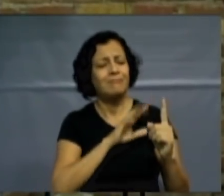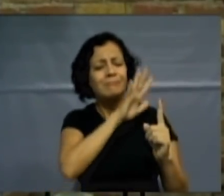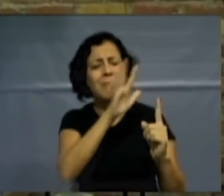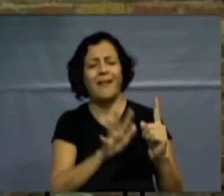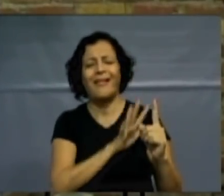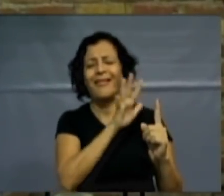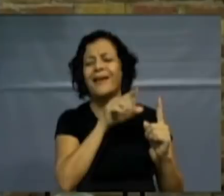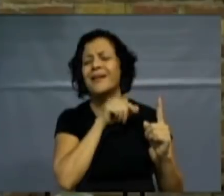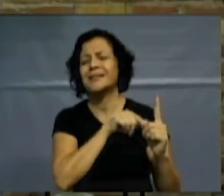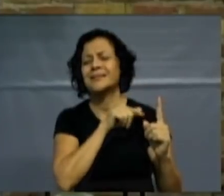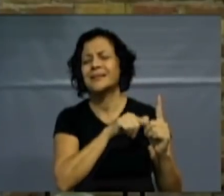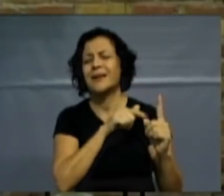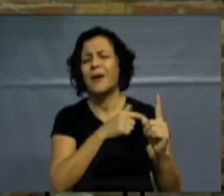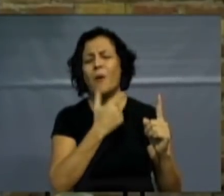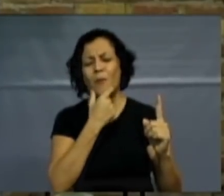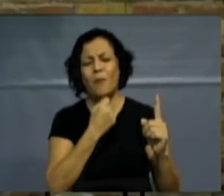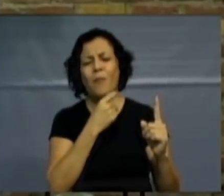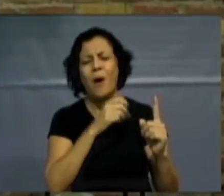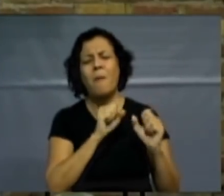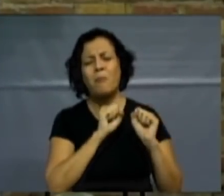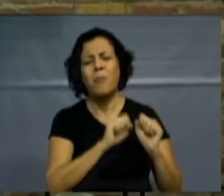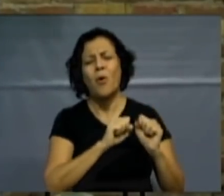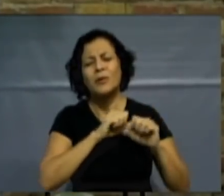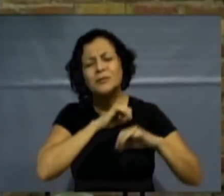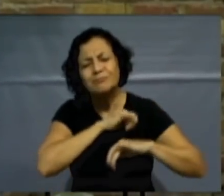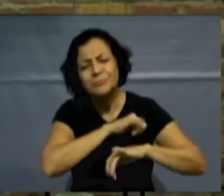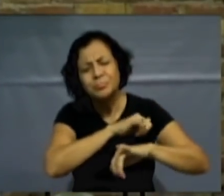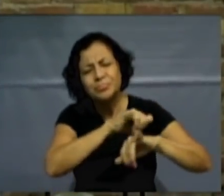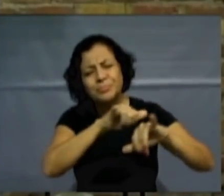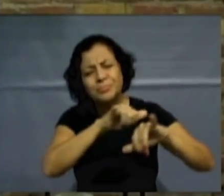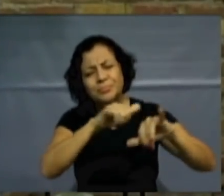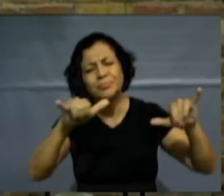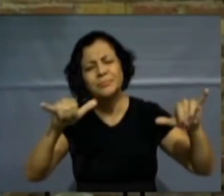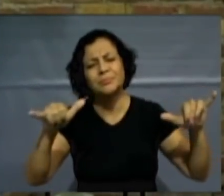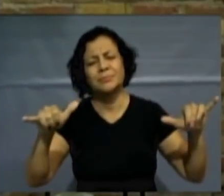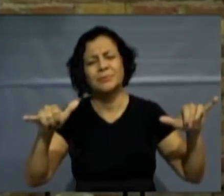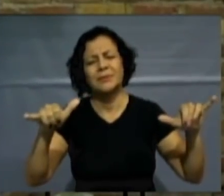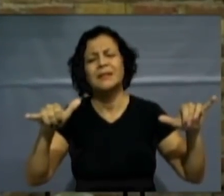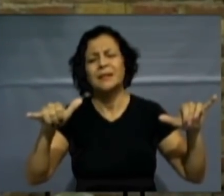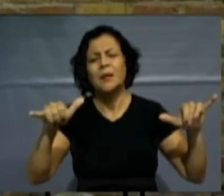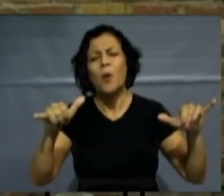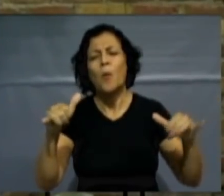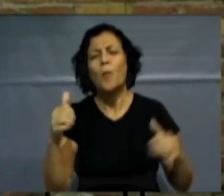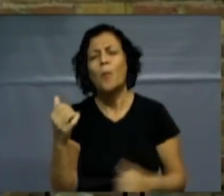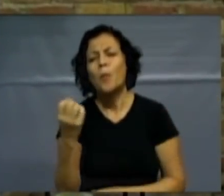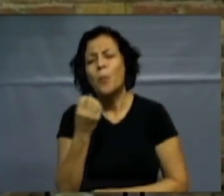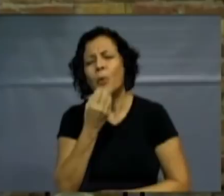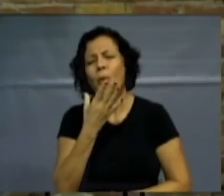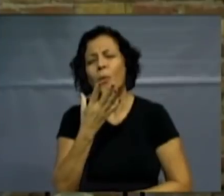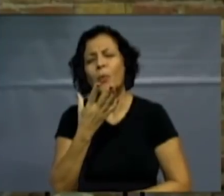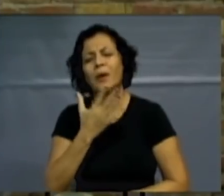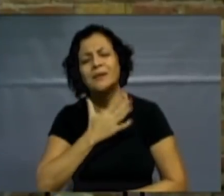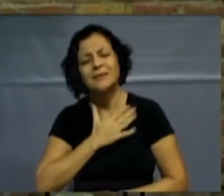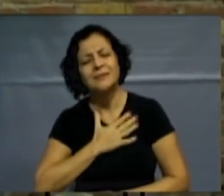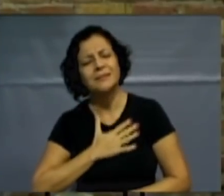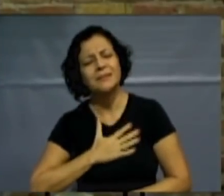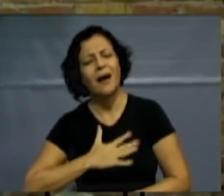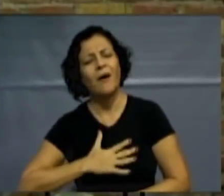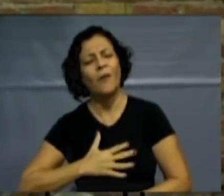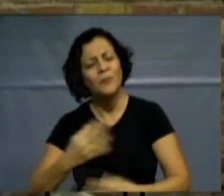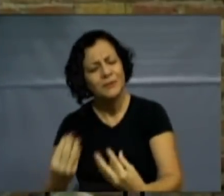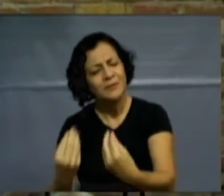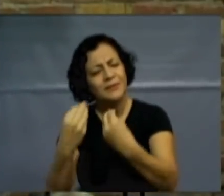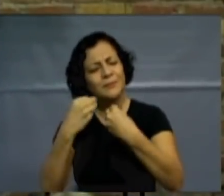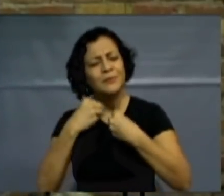vibrações amorosas e que as suas palavras se façam, Senhor, o bálsamo que